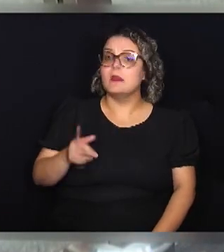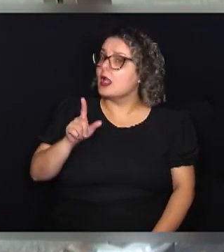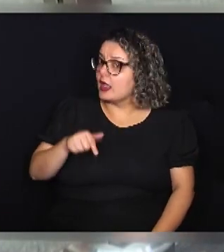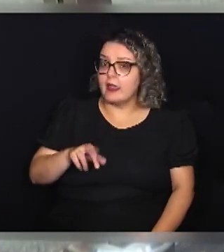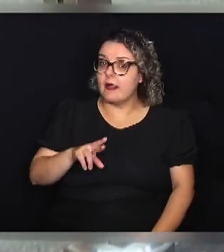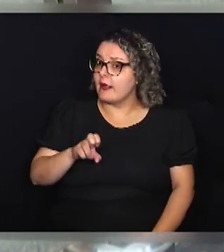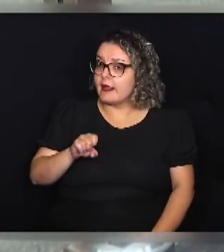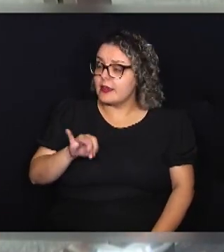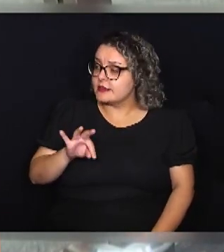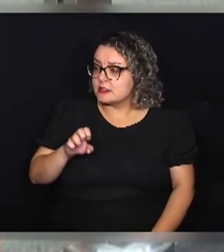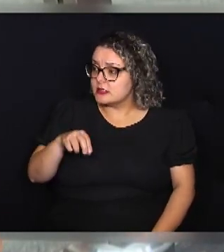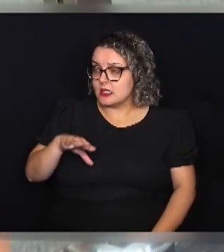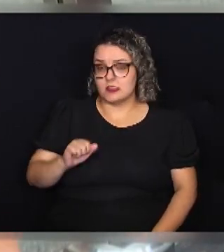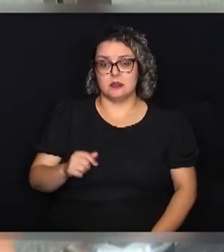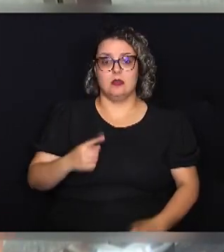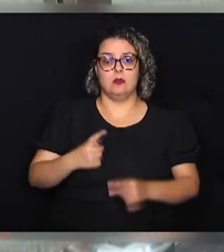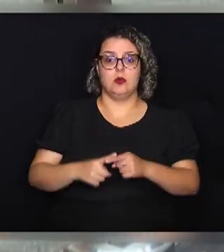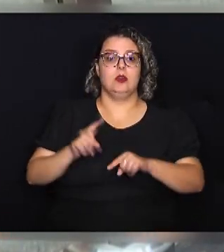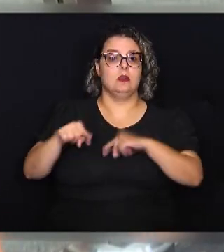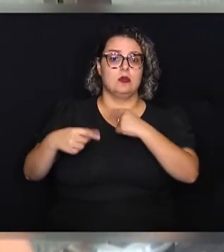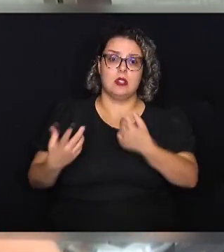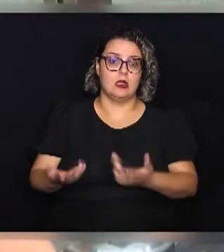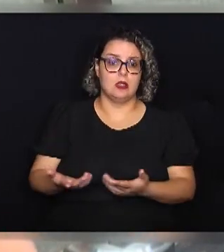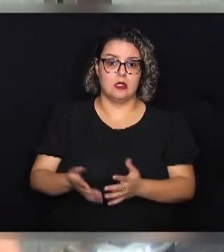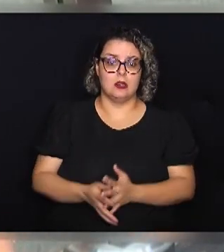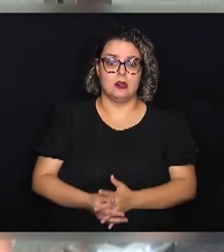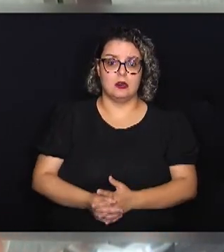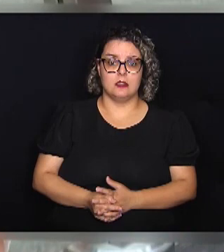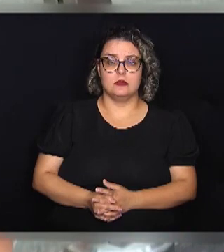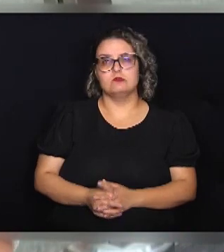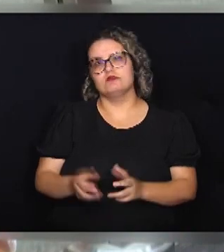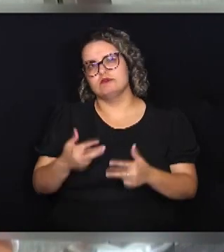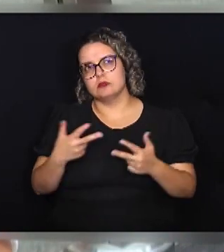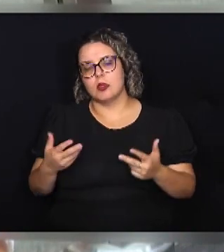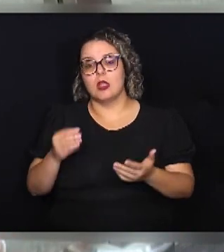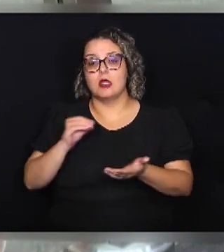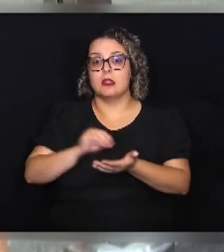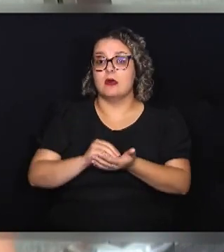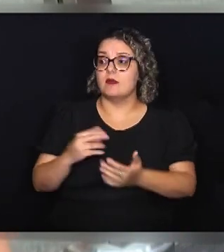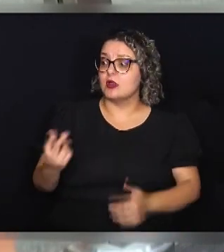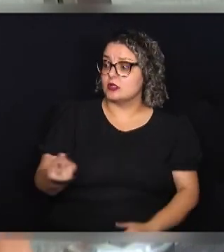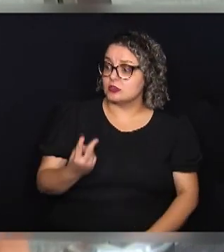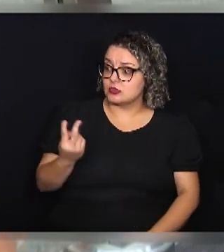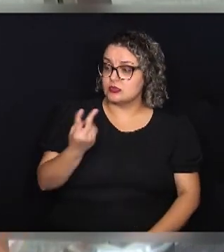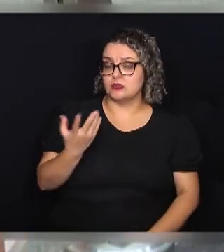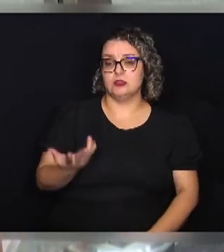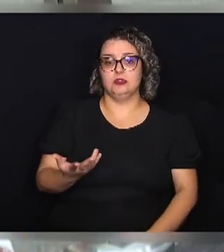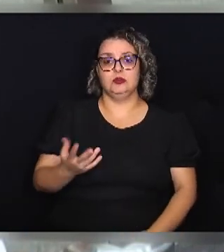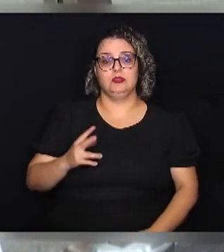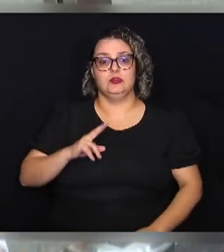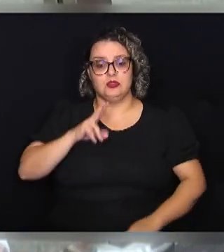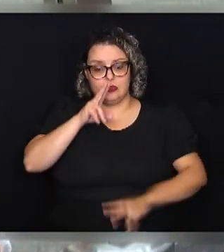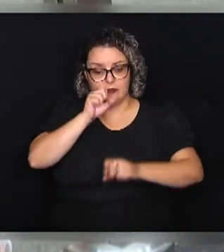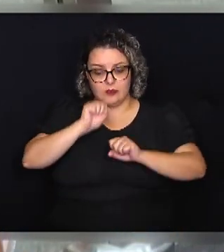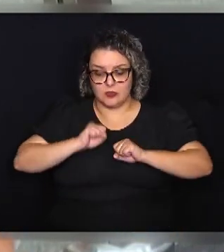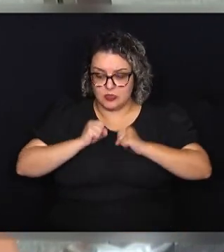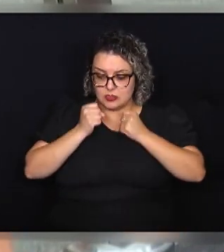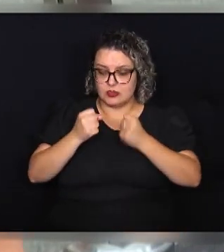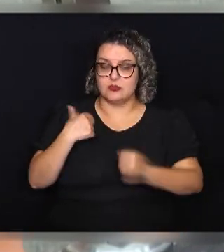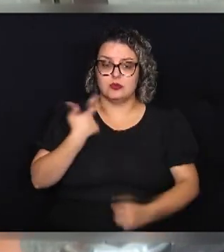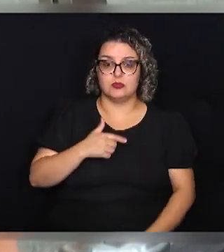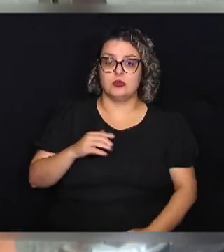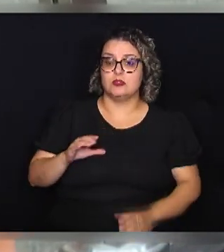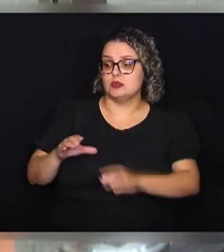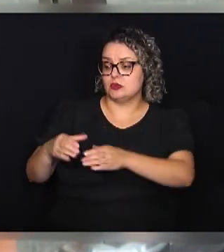resistência. Por quê? Porque os outros... Essa coisa da falta de valorização, de fortalecimento dos nossos times,